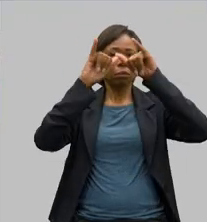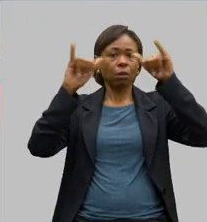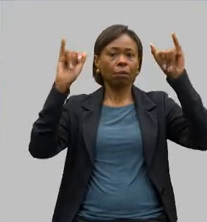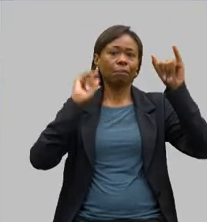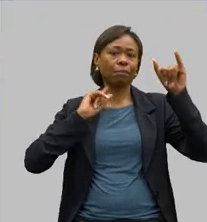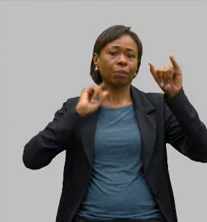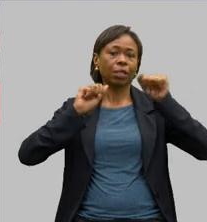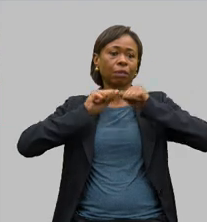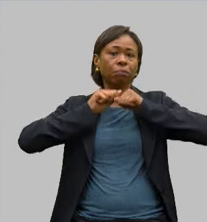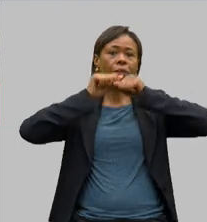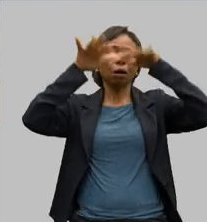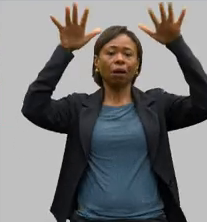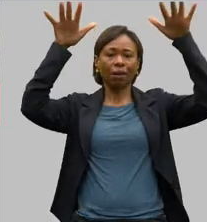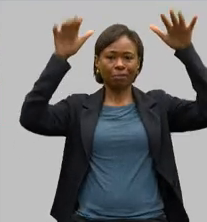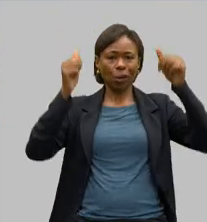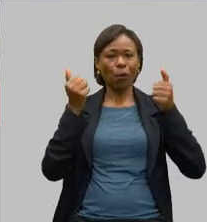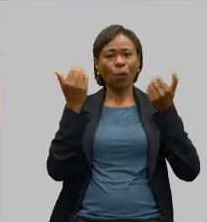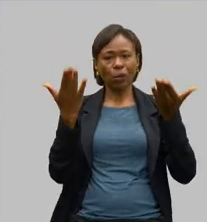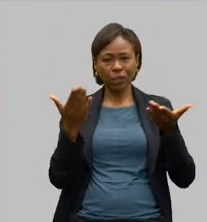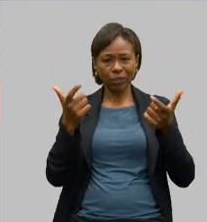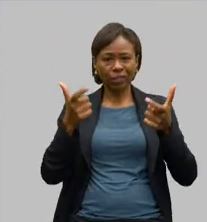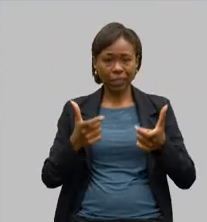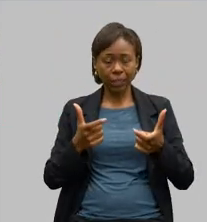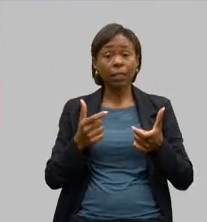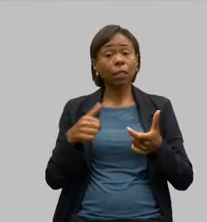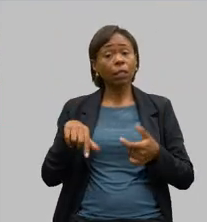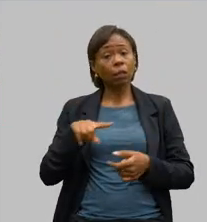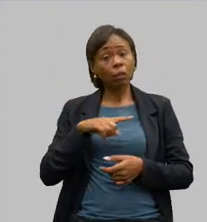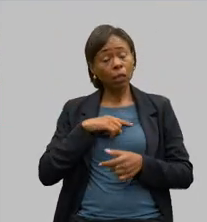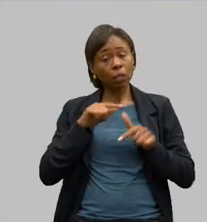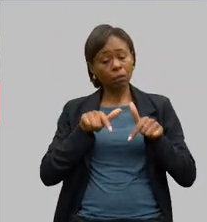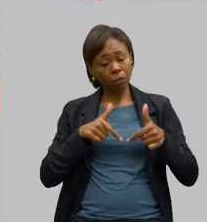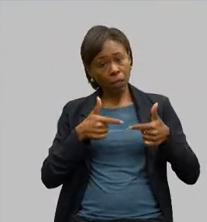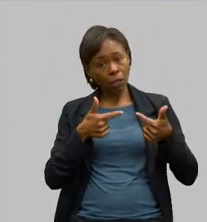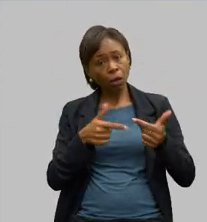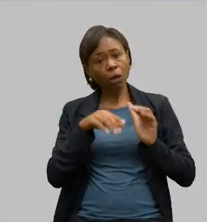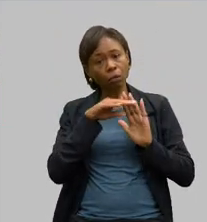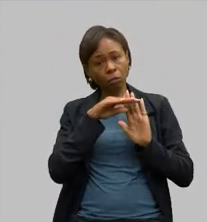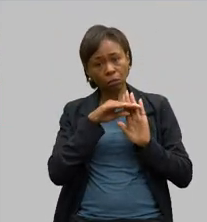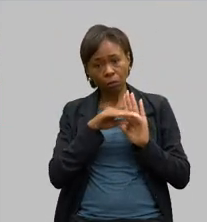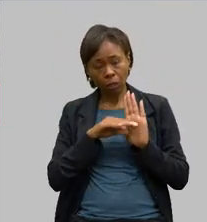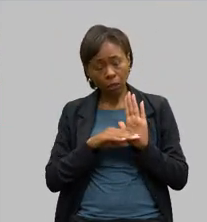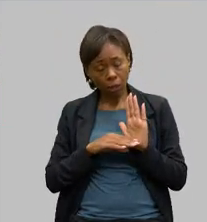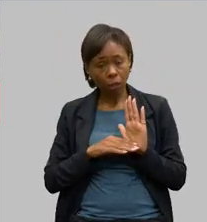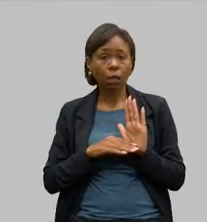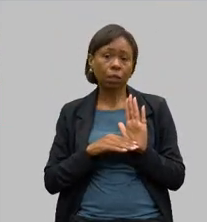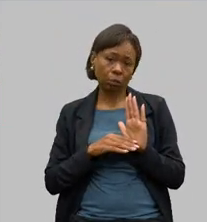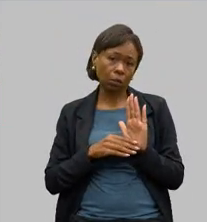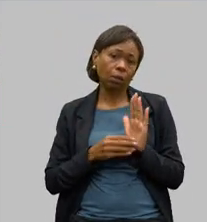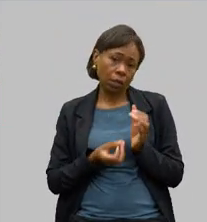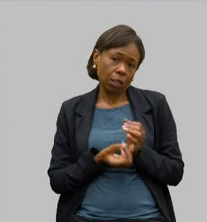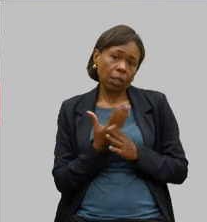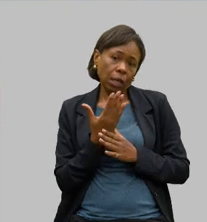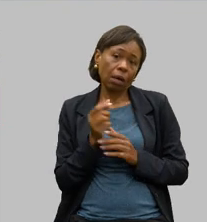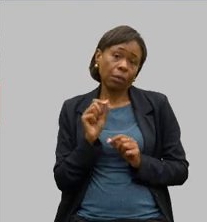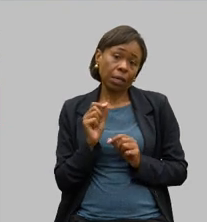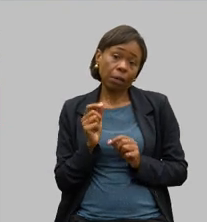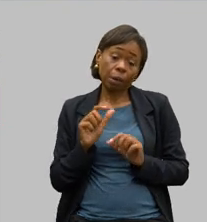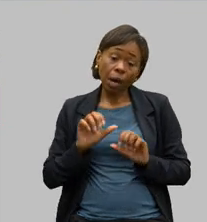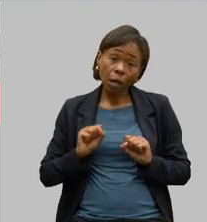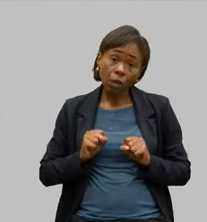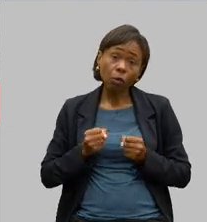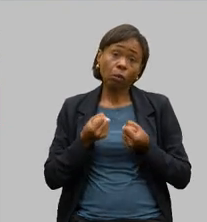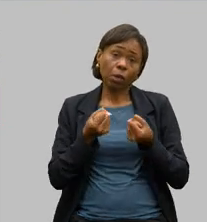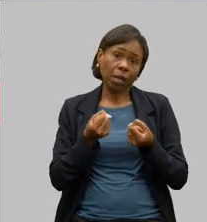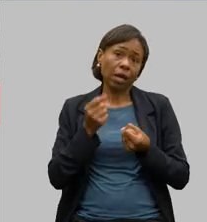são as ações que a gente eh pretende eh ir pra gente recuperar o Abril mas eu já entendi o que que foi o